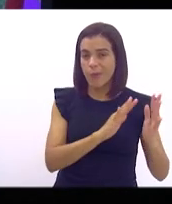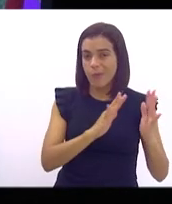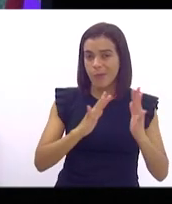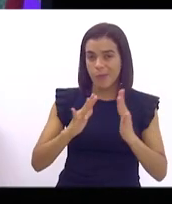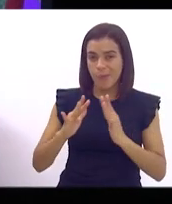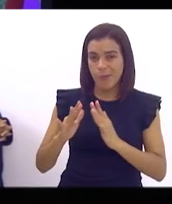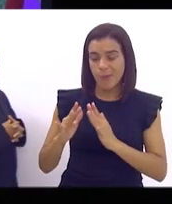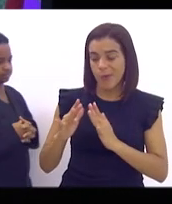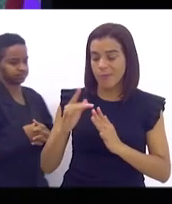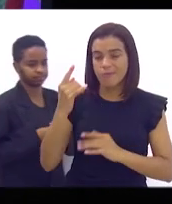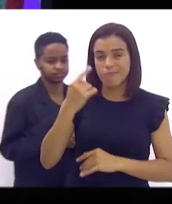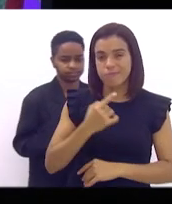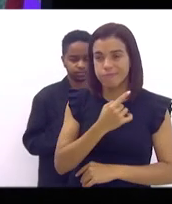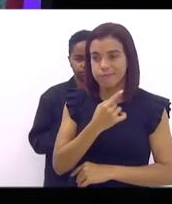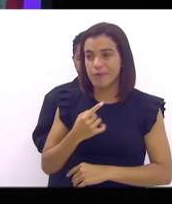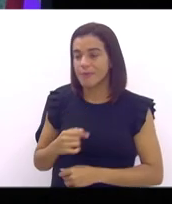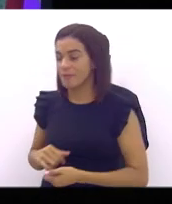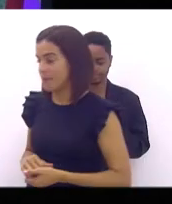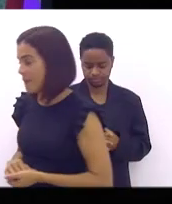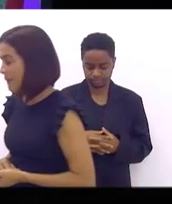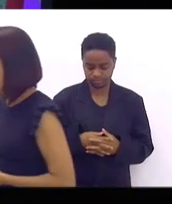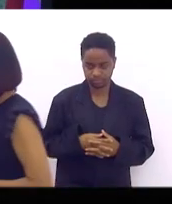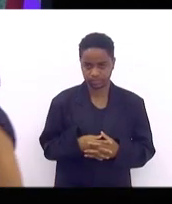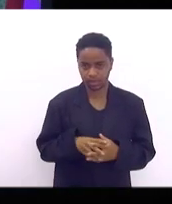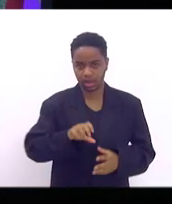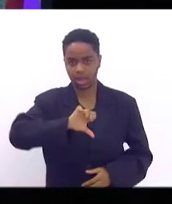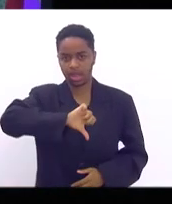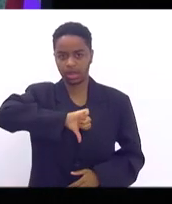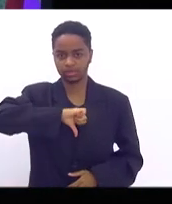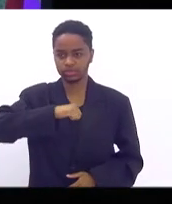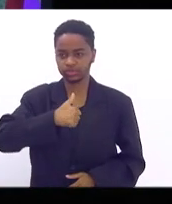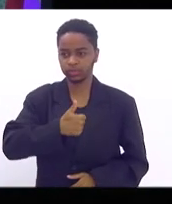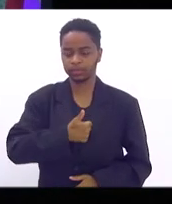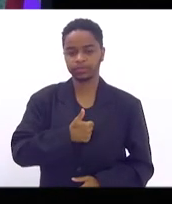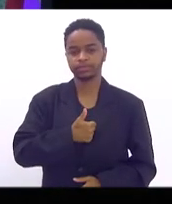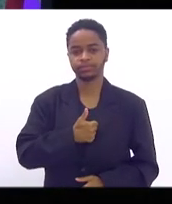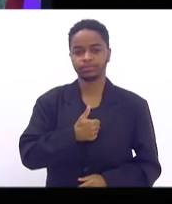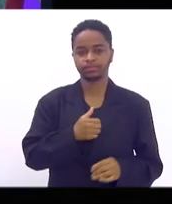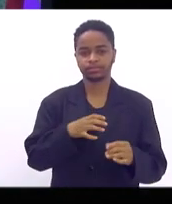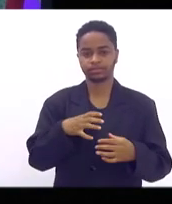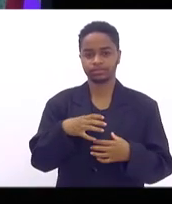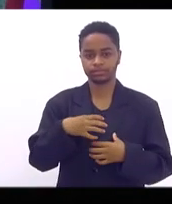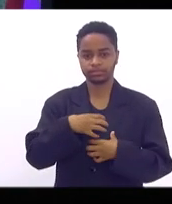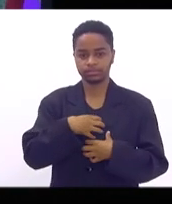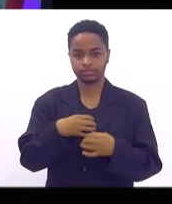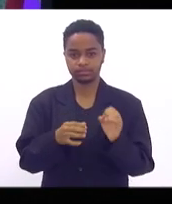de aniquilamento da autoestima, autossegurança, autoimagem,